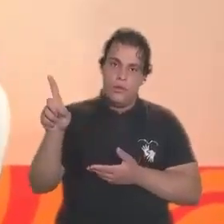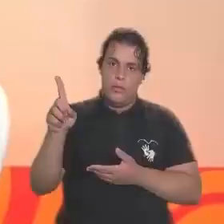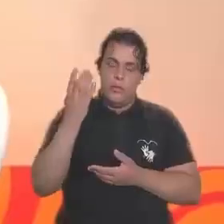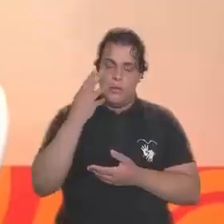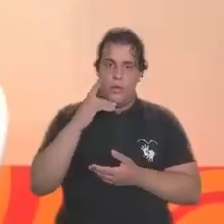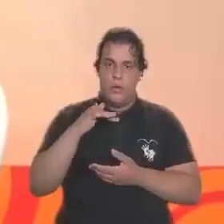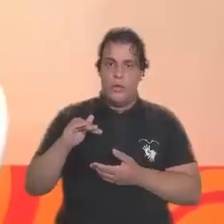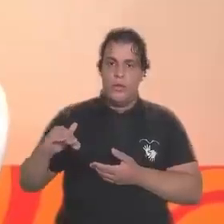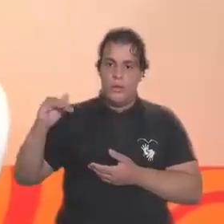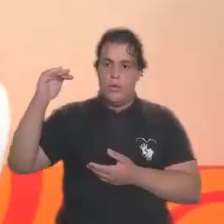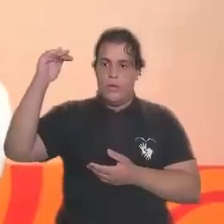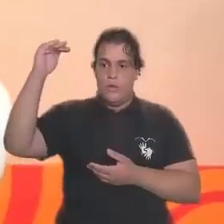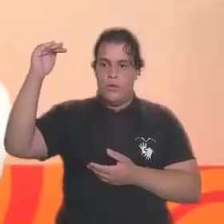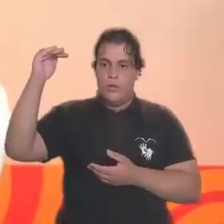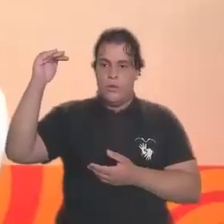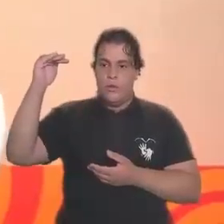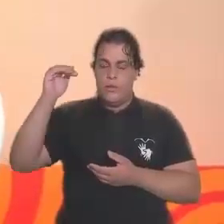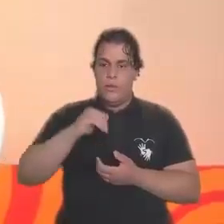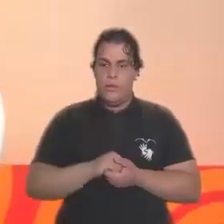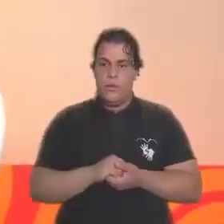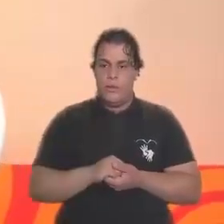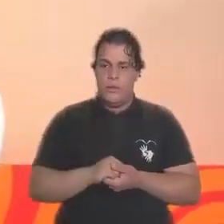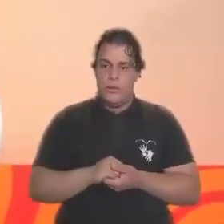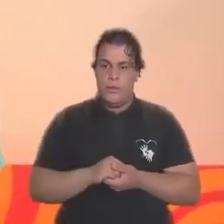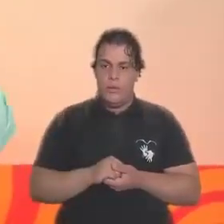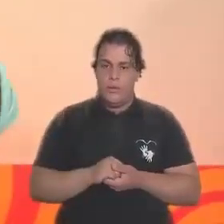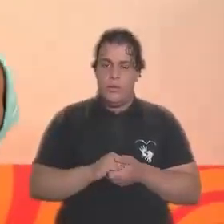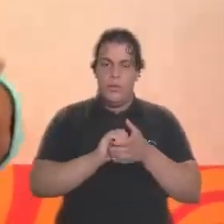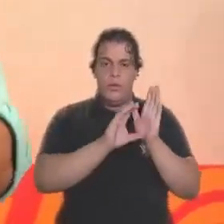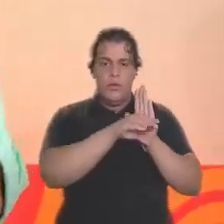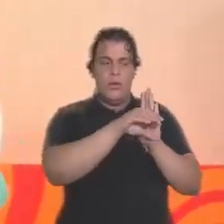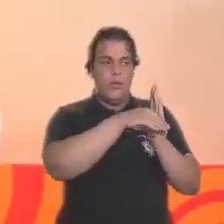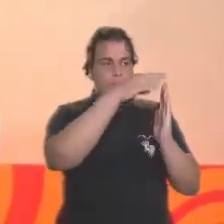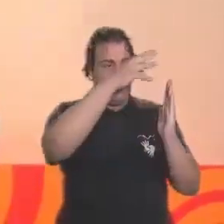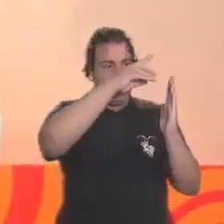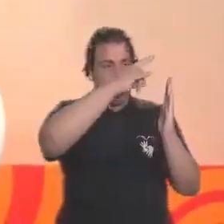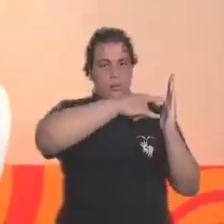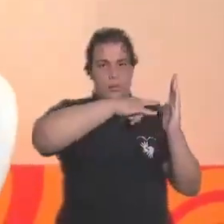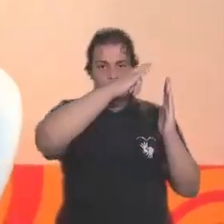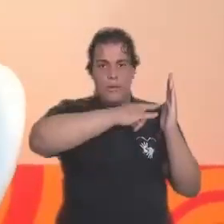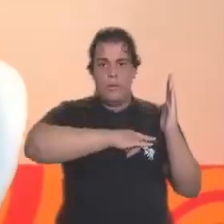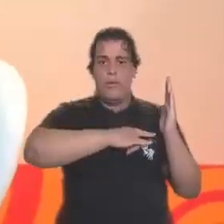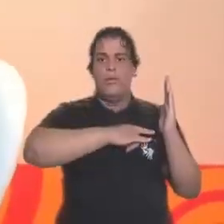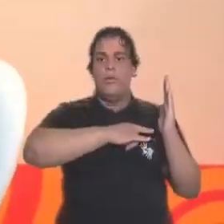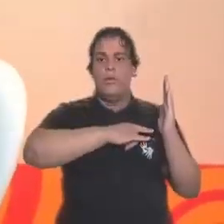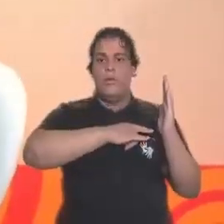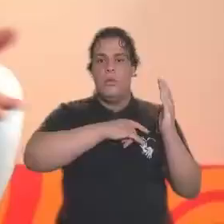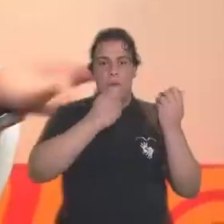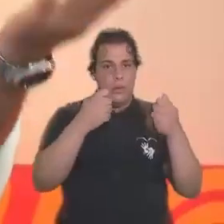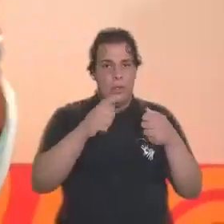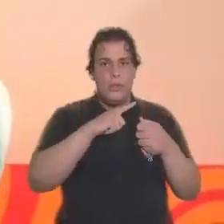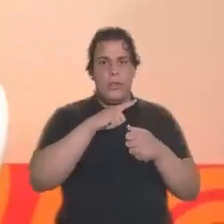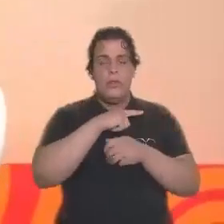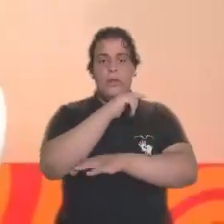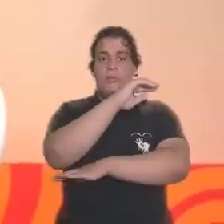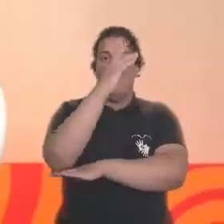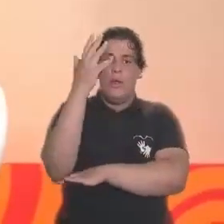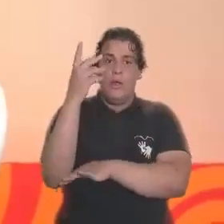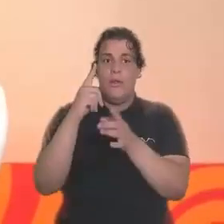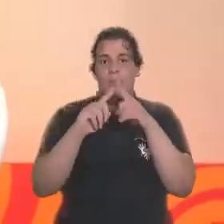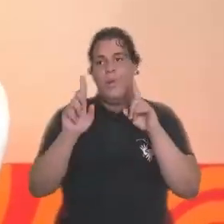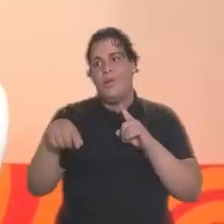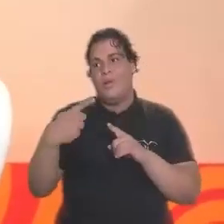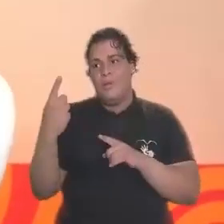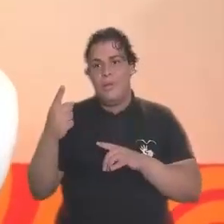crianças maiores, a gente falou até do conceito do habite-se, né, que é um documento que precisa ter árvore na porta, mas depois muitos não cuidam ou cortam a